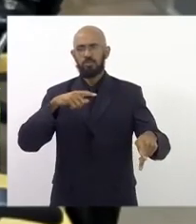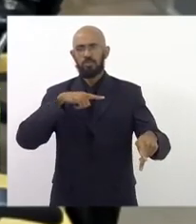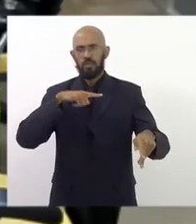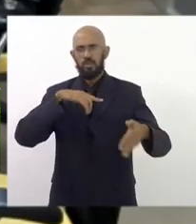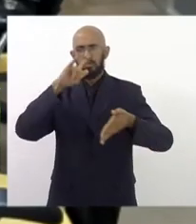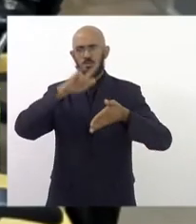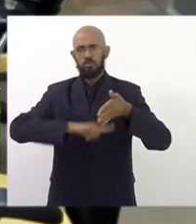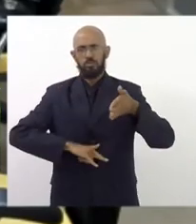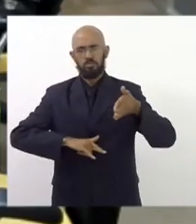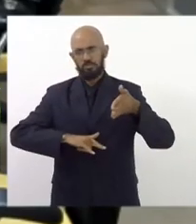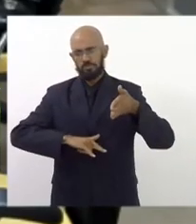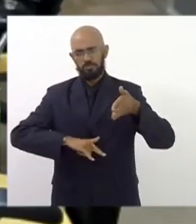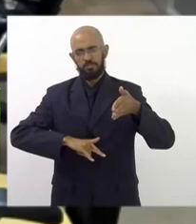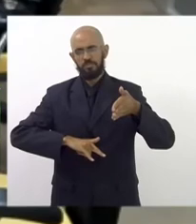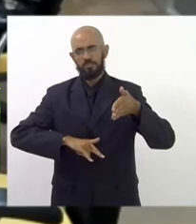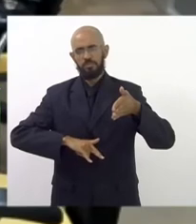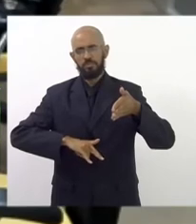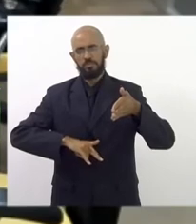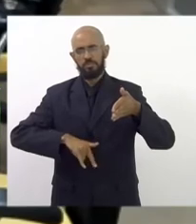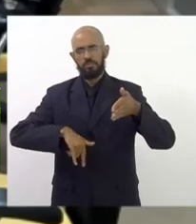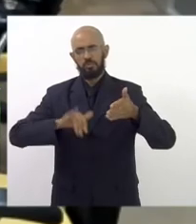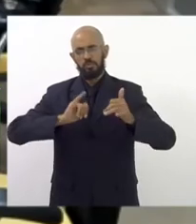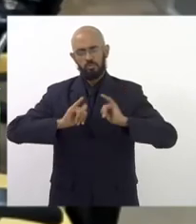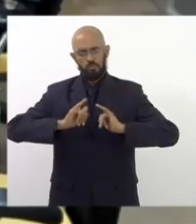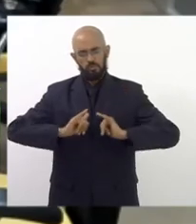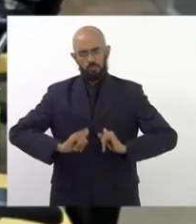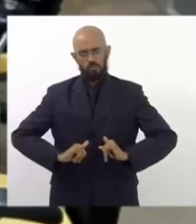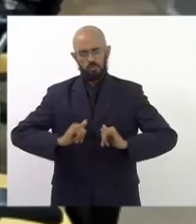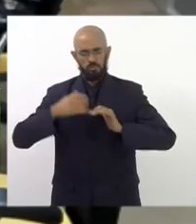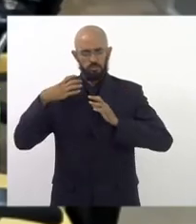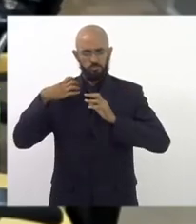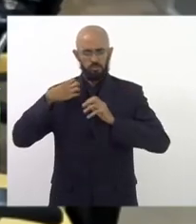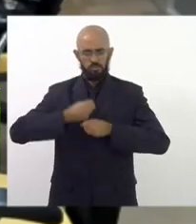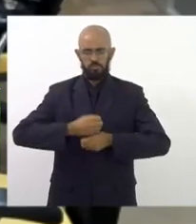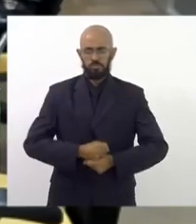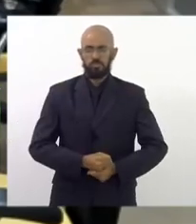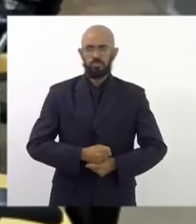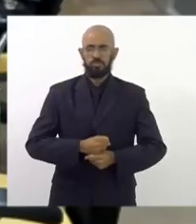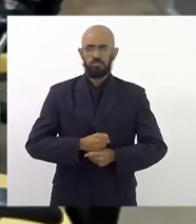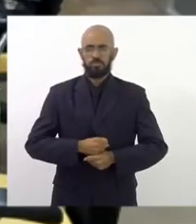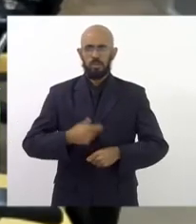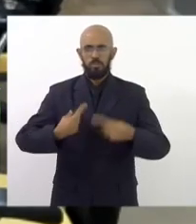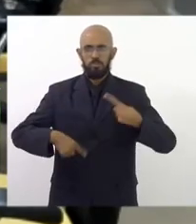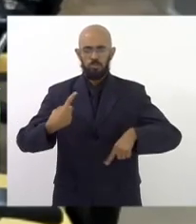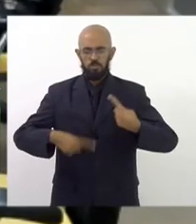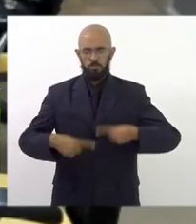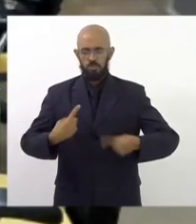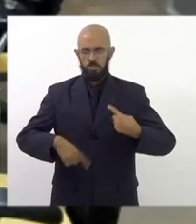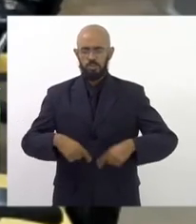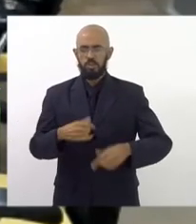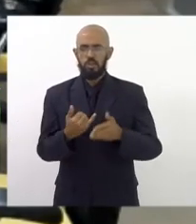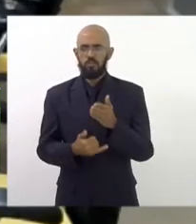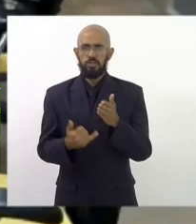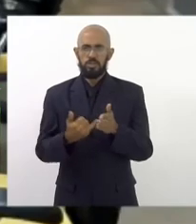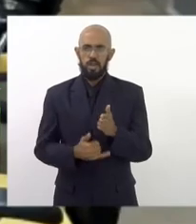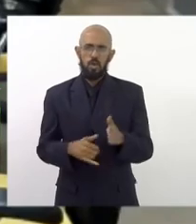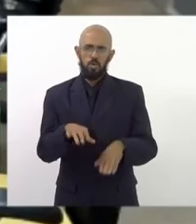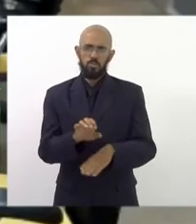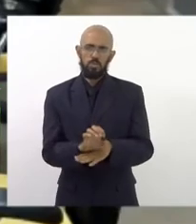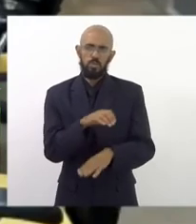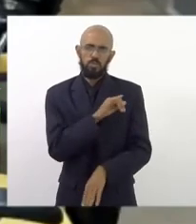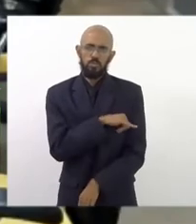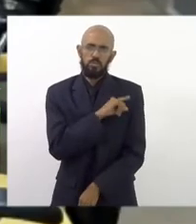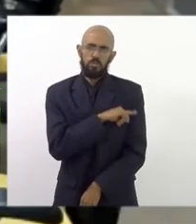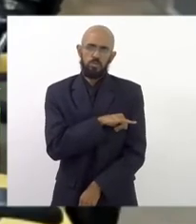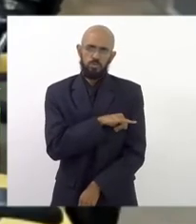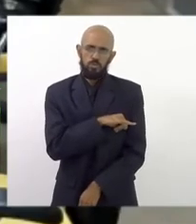documental e com os dados estatísticos financeiros da política fiscal do Estado do Rio de Janeiro,